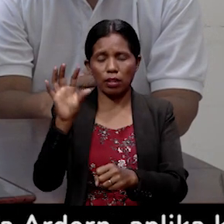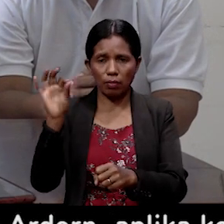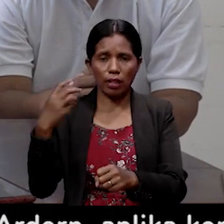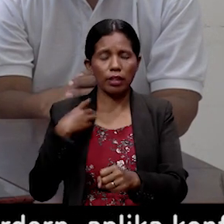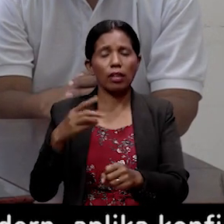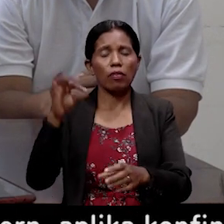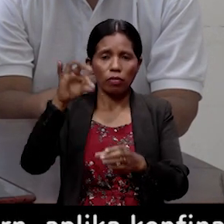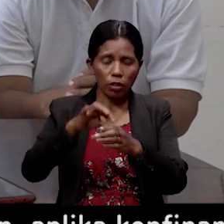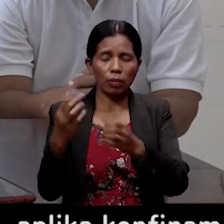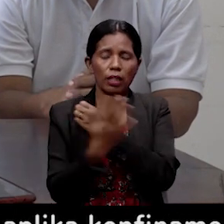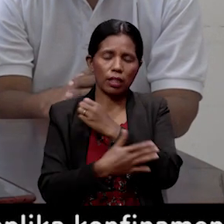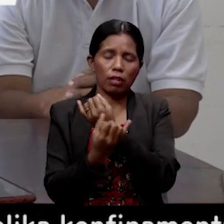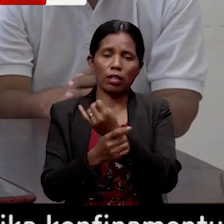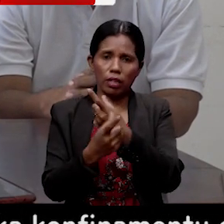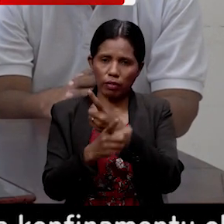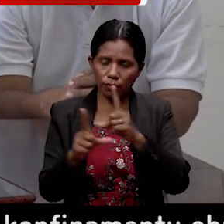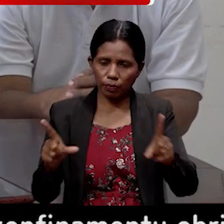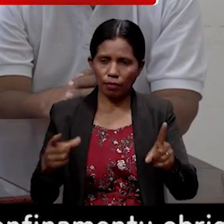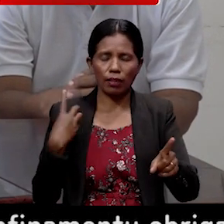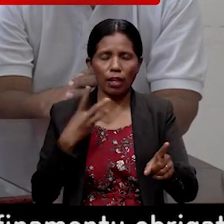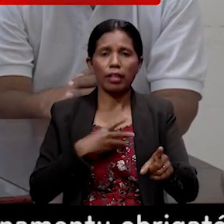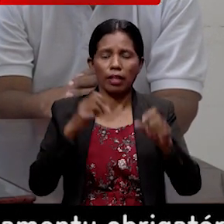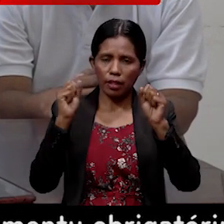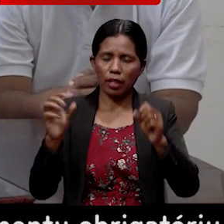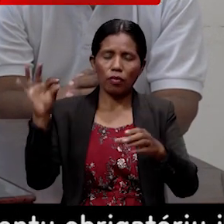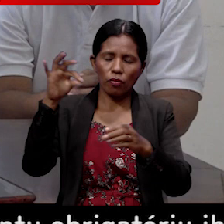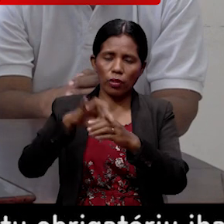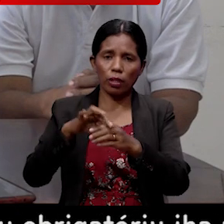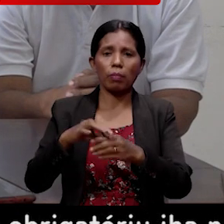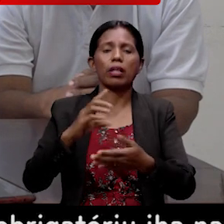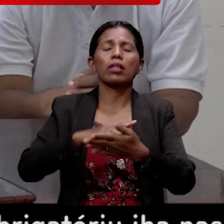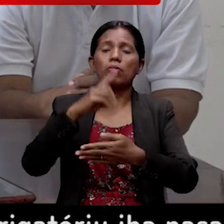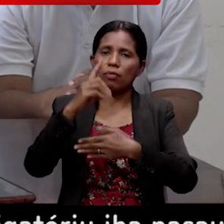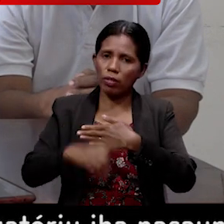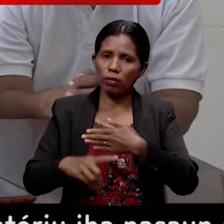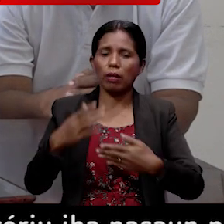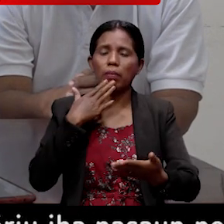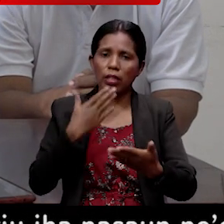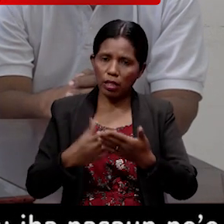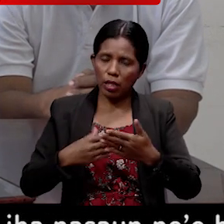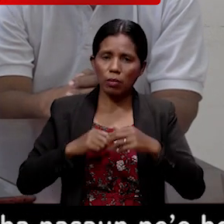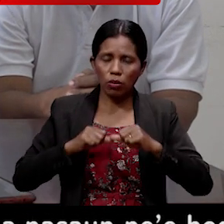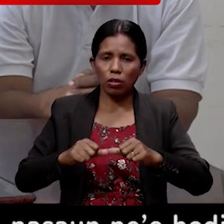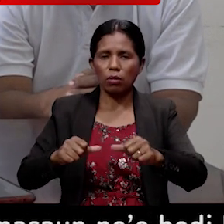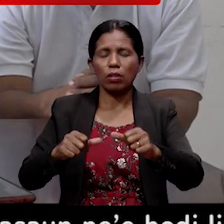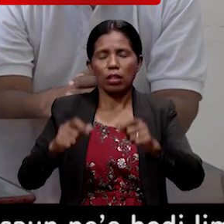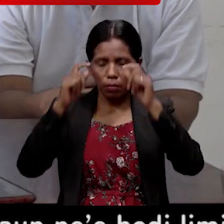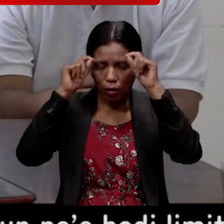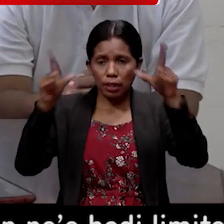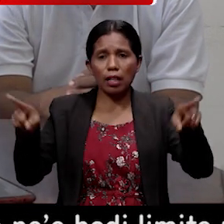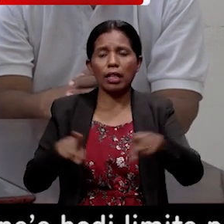livre ohin ita tenga vota fali ba desenvolvimento ita acelerado para ita tenga acelera Timor-Leste tem que sair esperança e tahutu